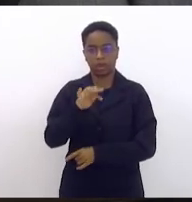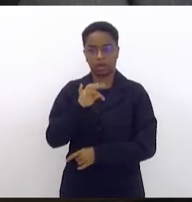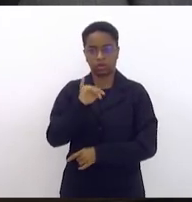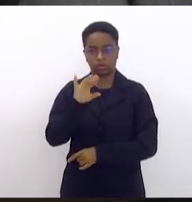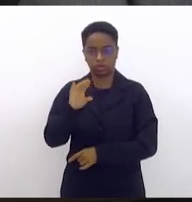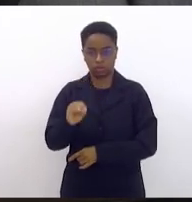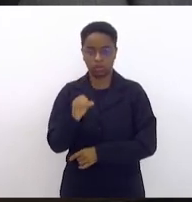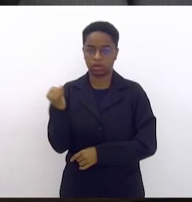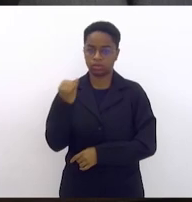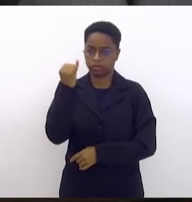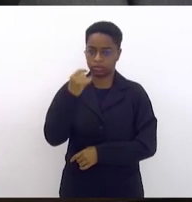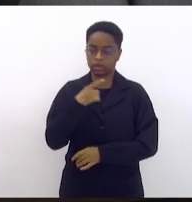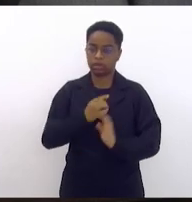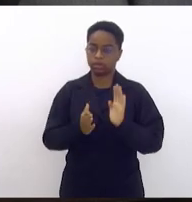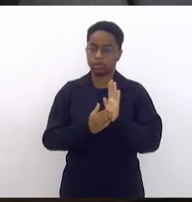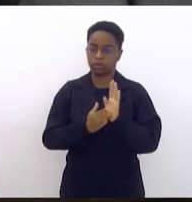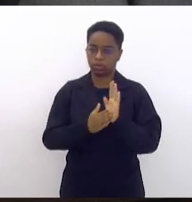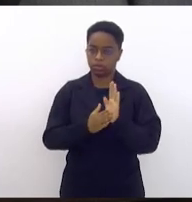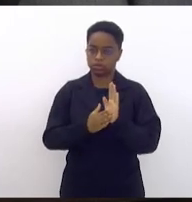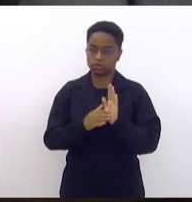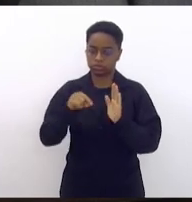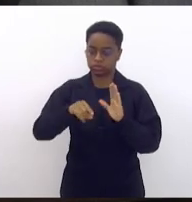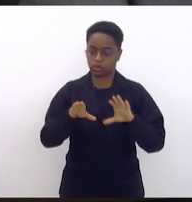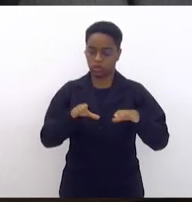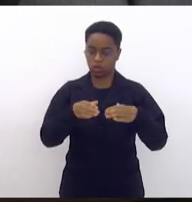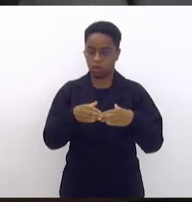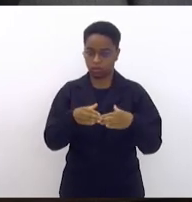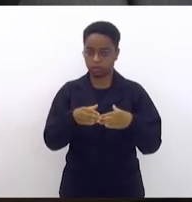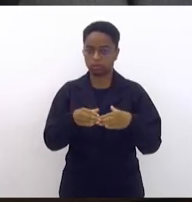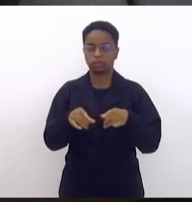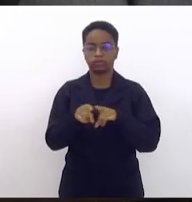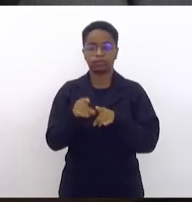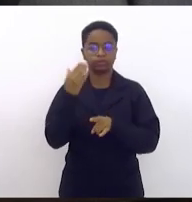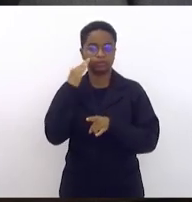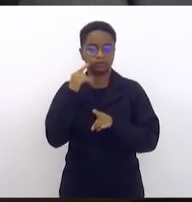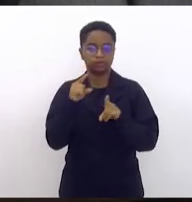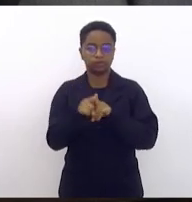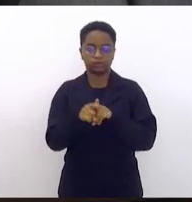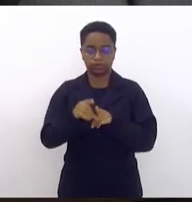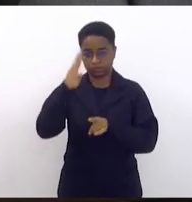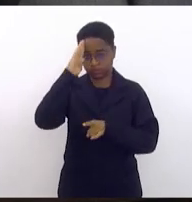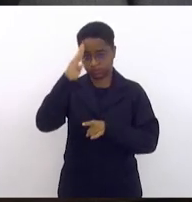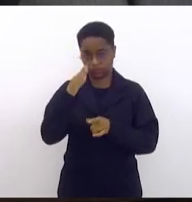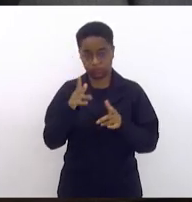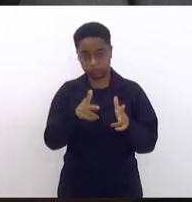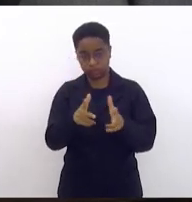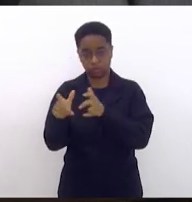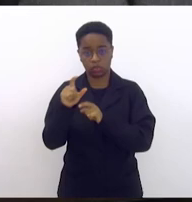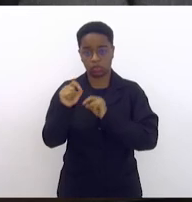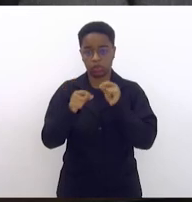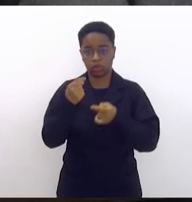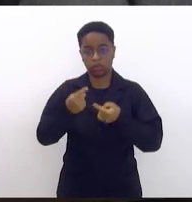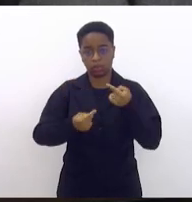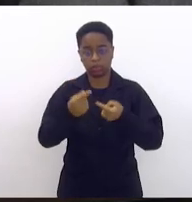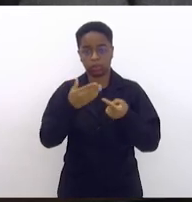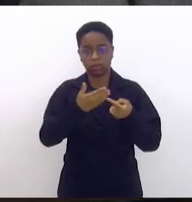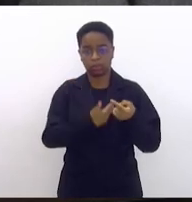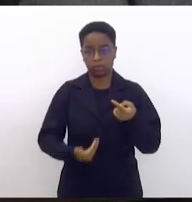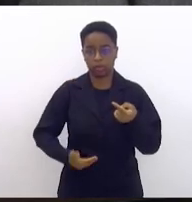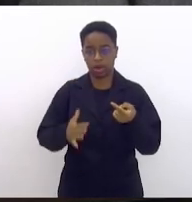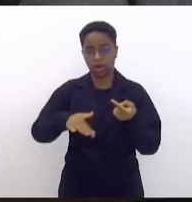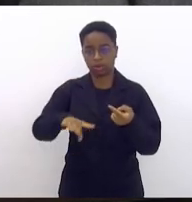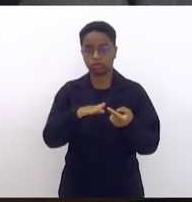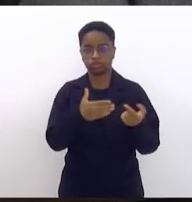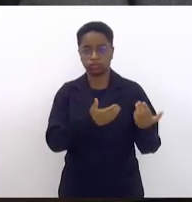sejam propostas em nome da comissão para que seja aí entendido e preconizado que todas as políticas públicas não só do segmento da Juventude